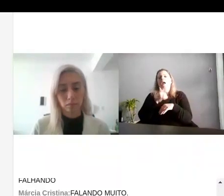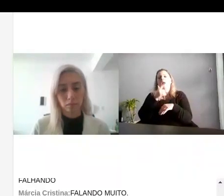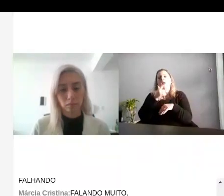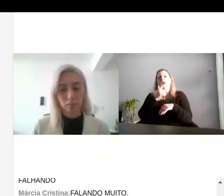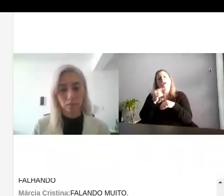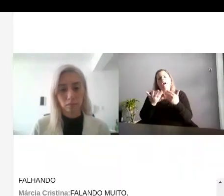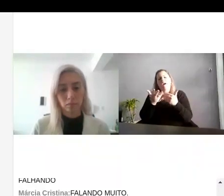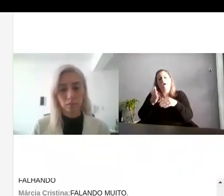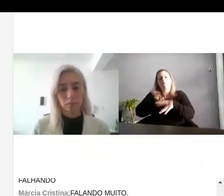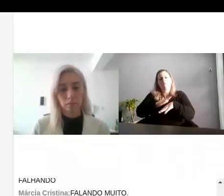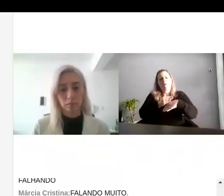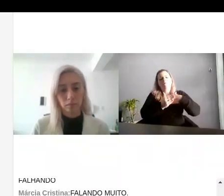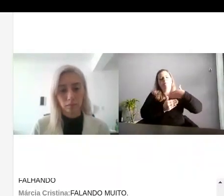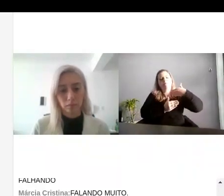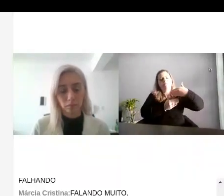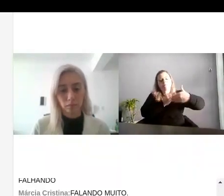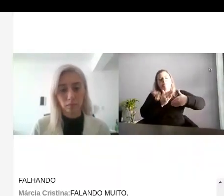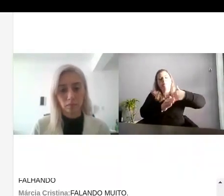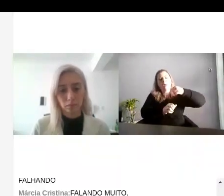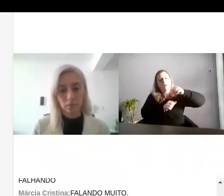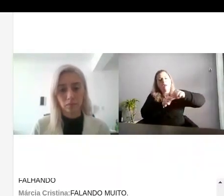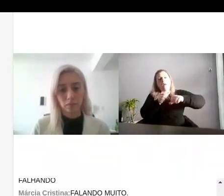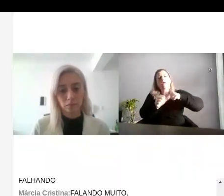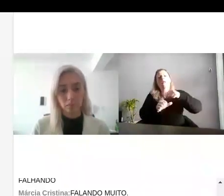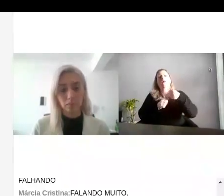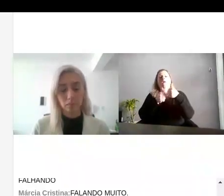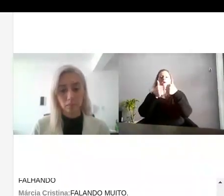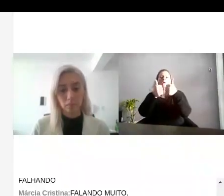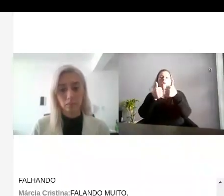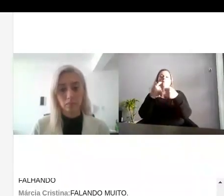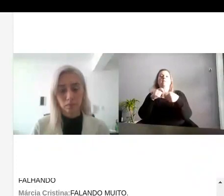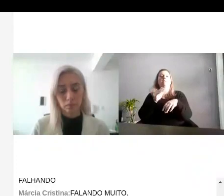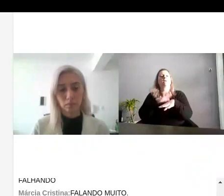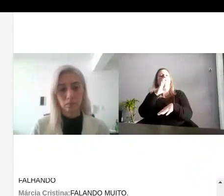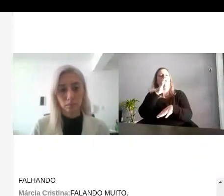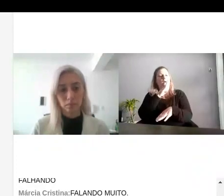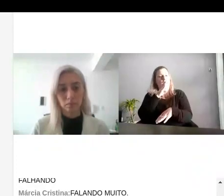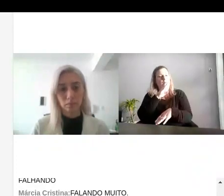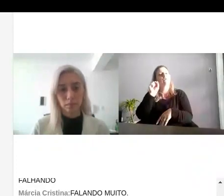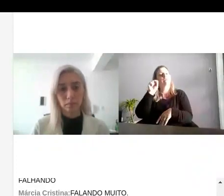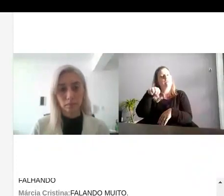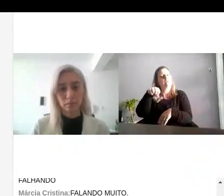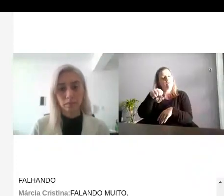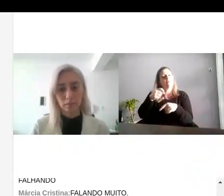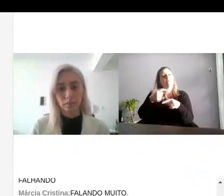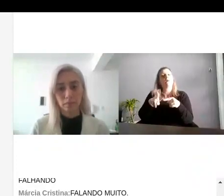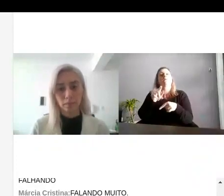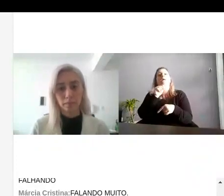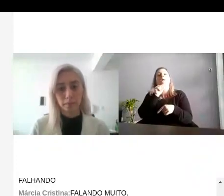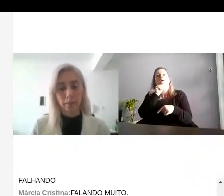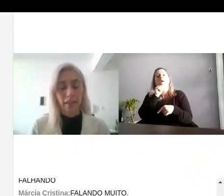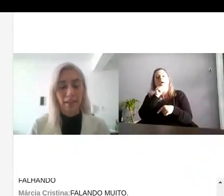construindo, que precisa andar mais rápido, mas ainda em construção.